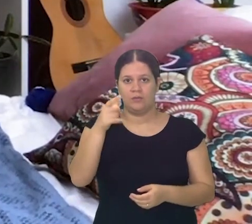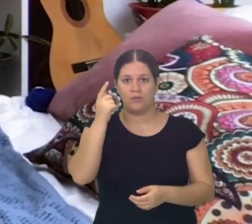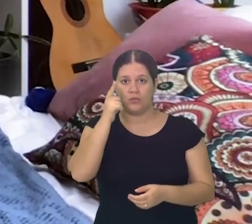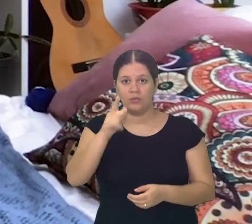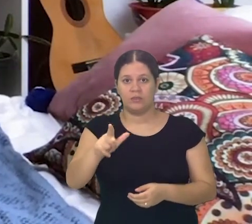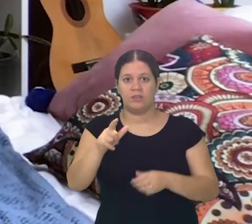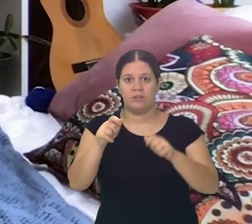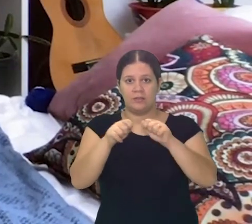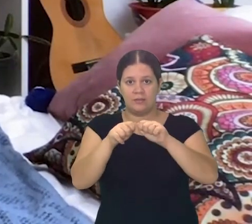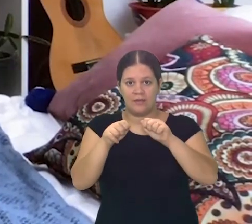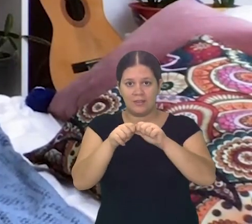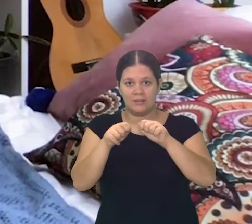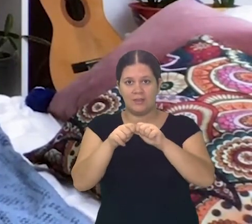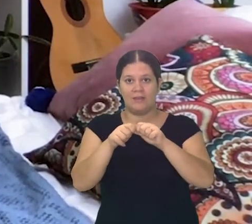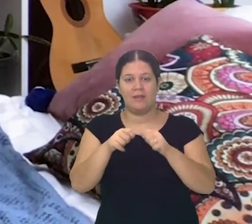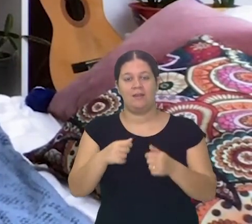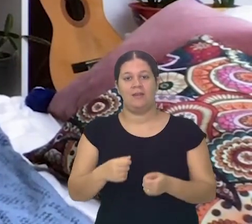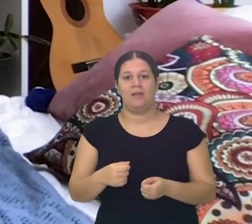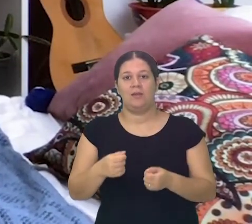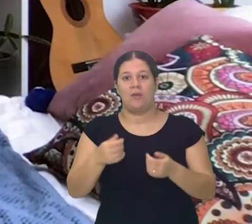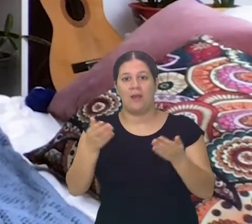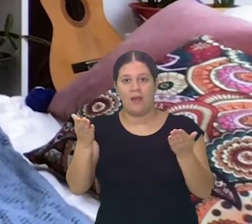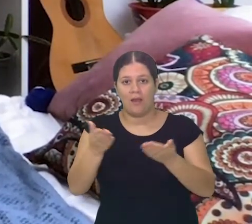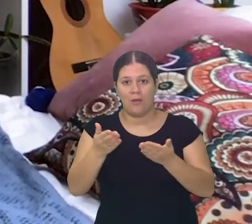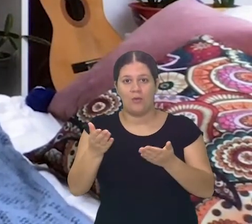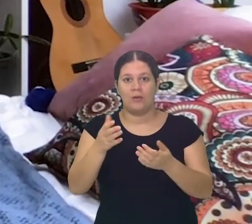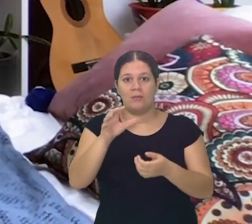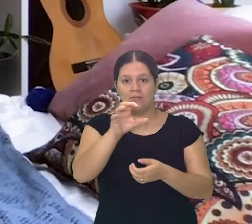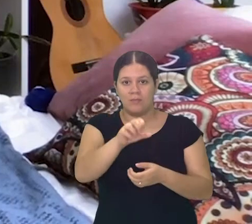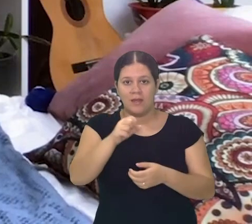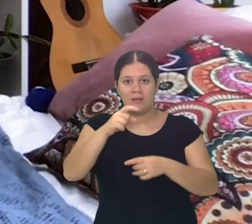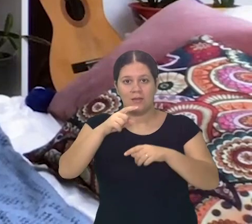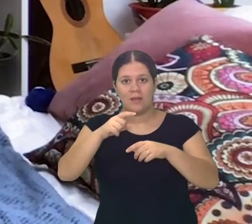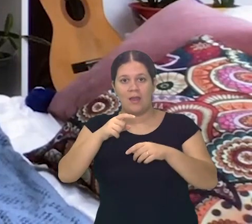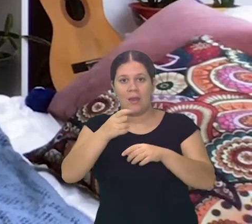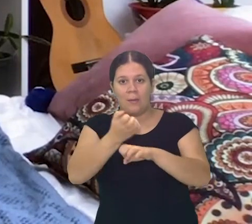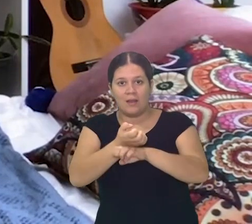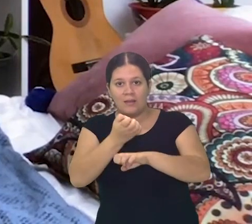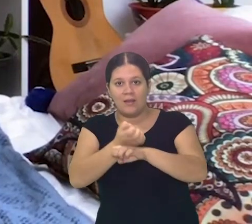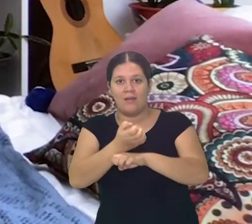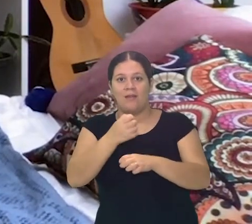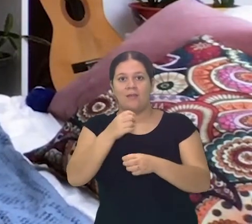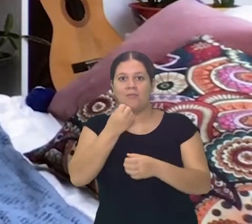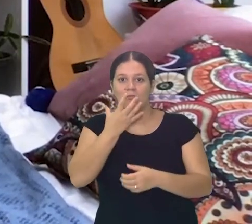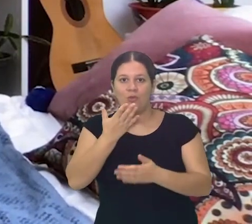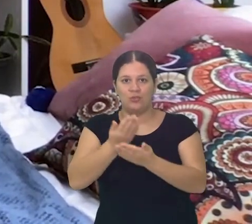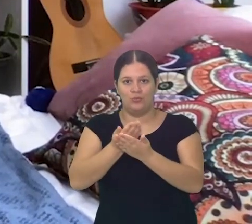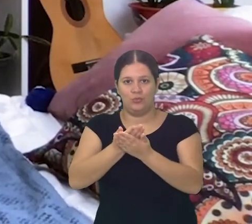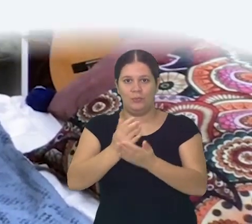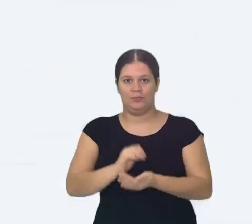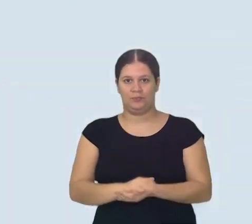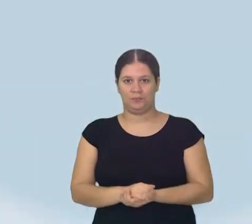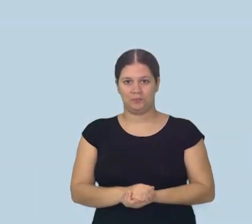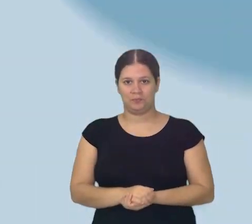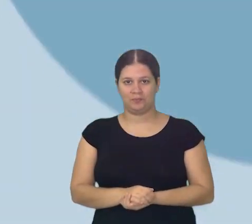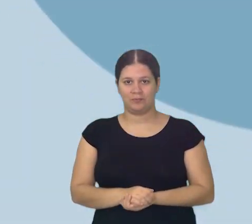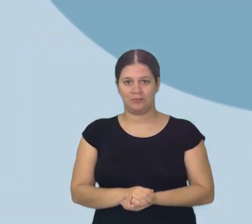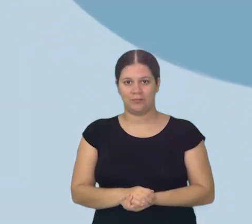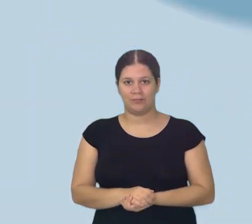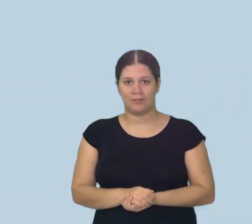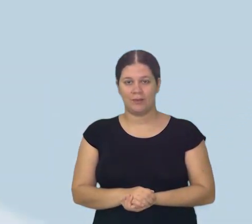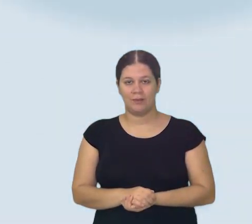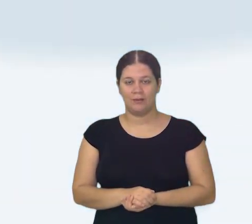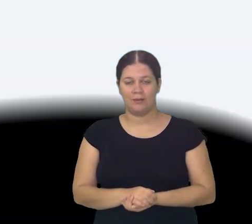consiga realizar a atividade que virá em seguida, tá ok? Pegue o seu material para realizar as anotações e boa aula!